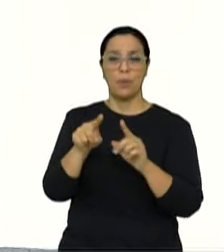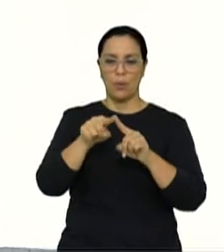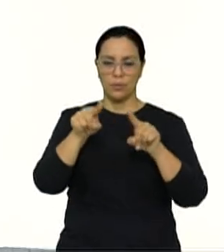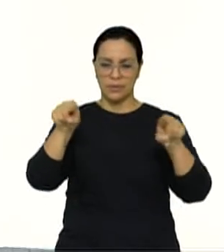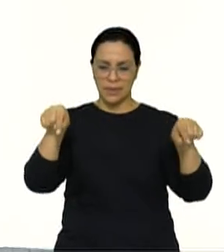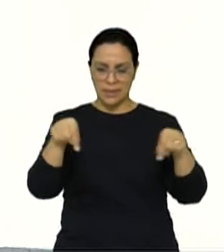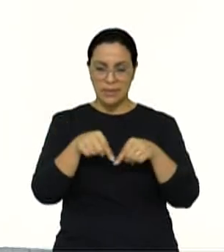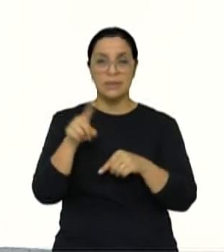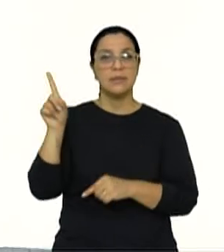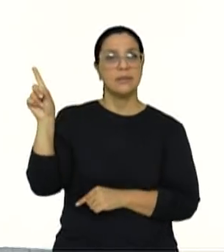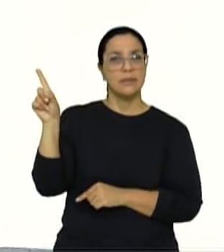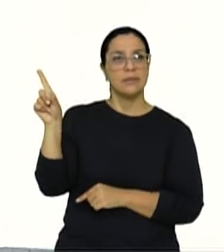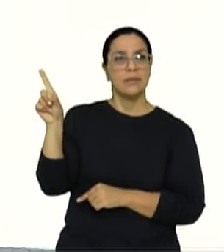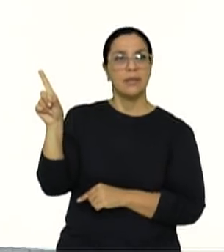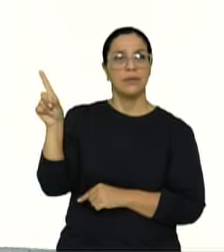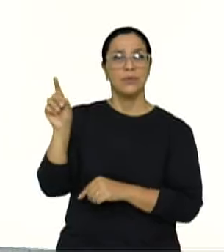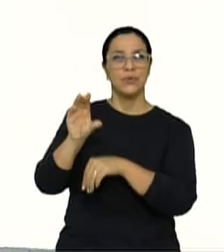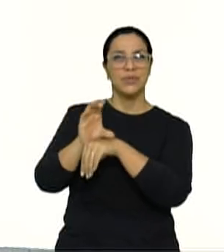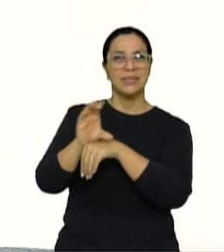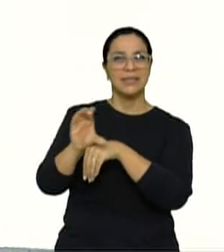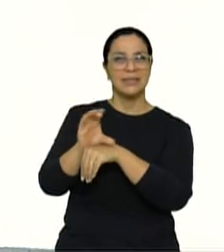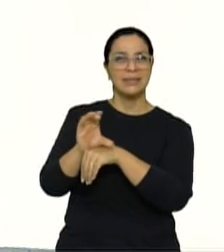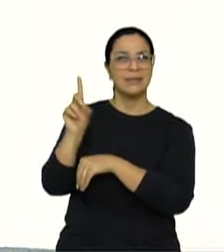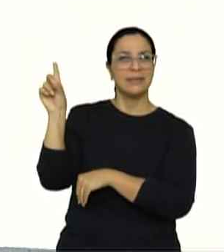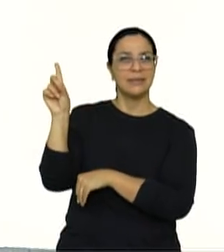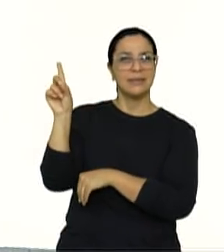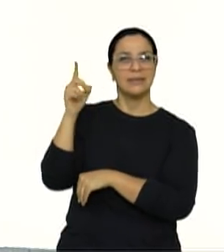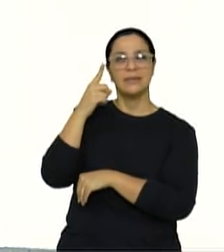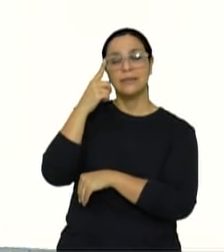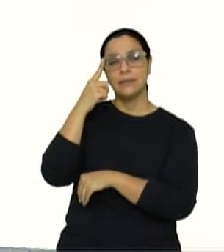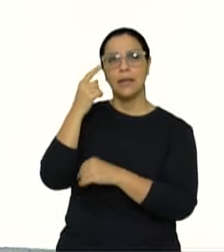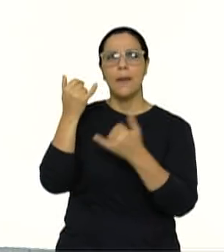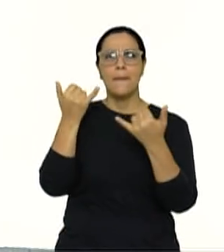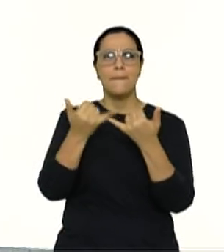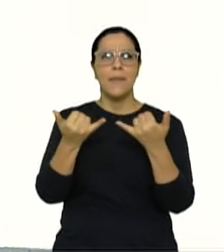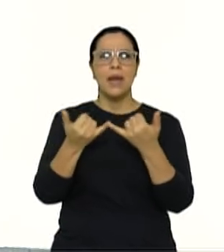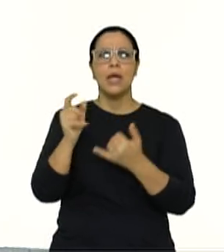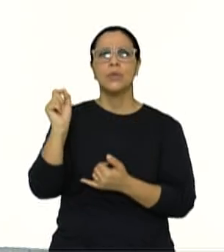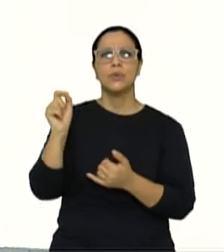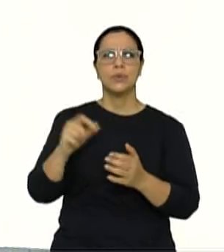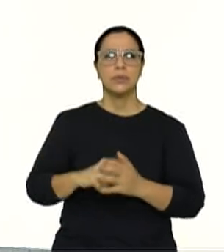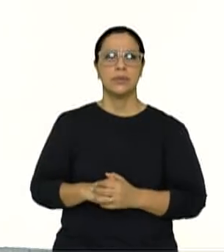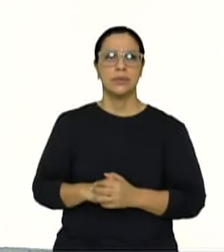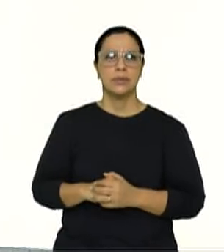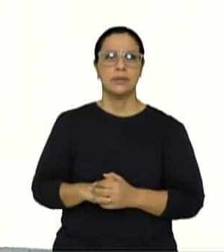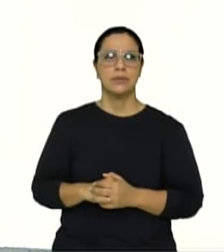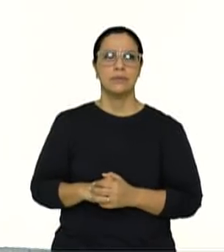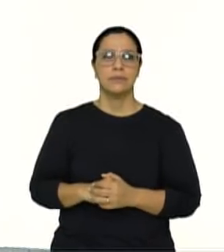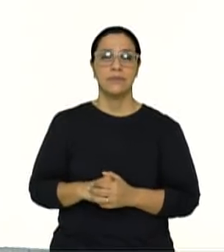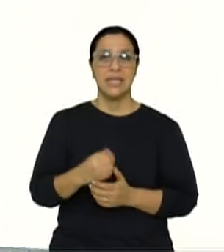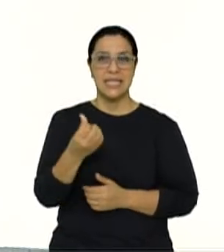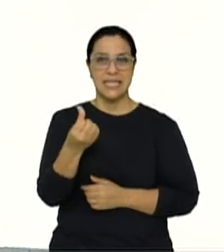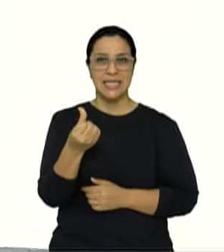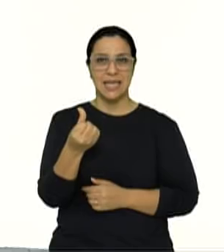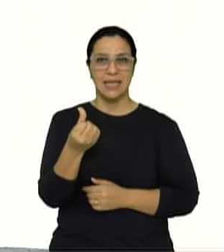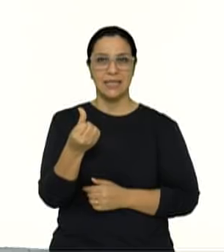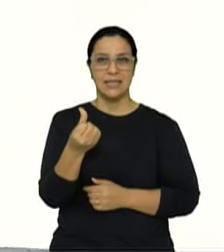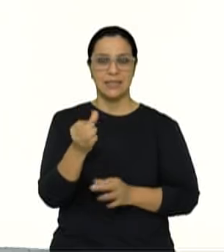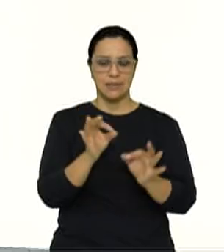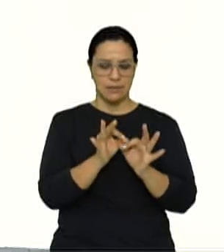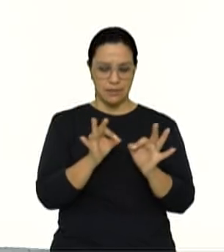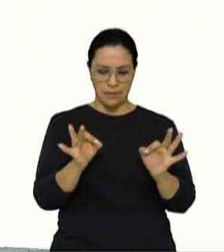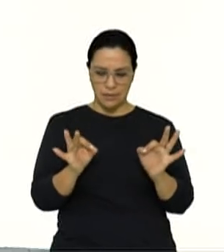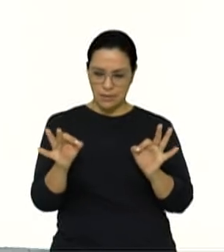aqui, Essa figura aí, para a gente está parecido com o quê? 1, 2, 3, 6